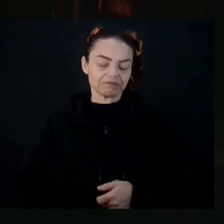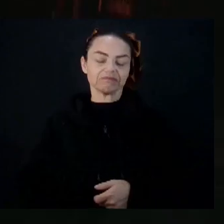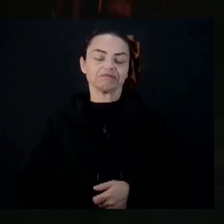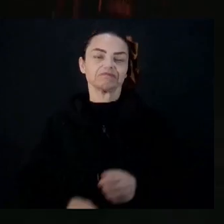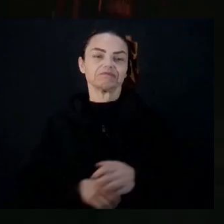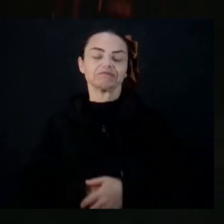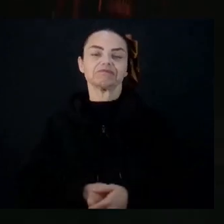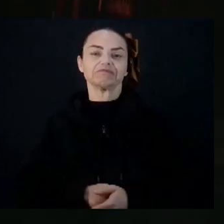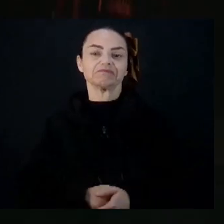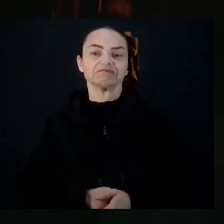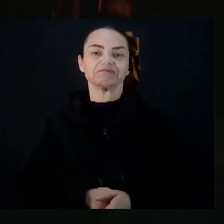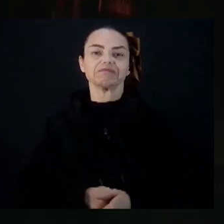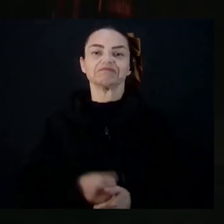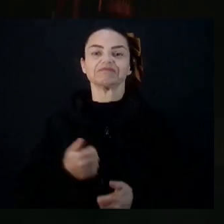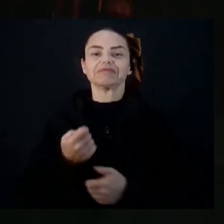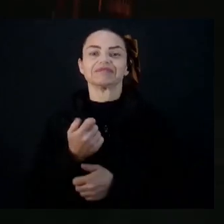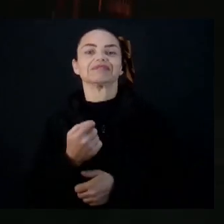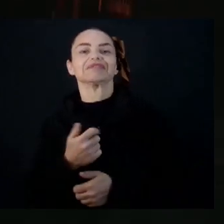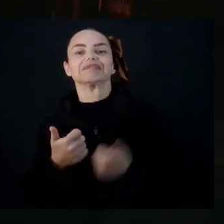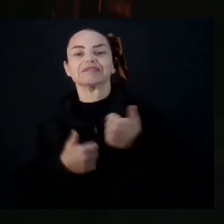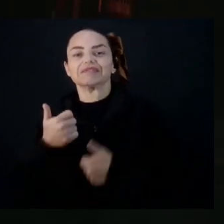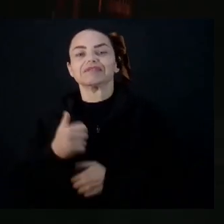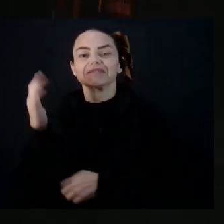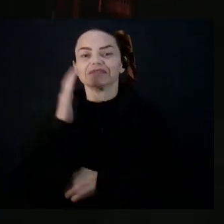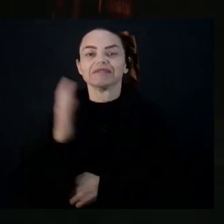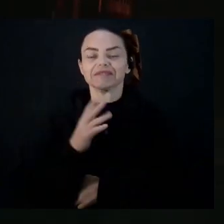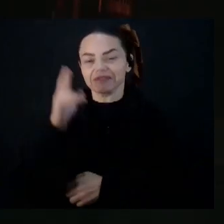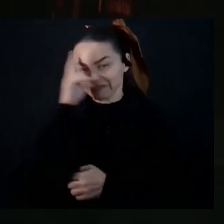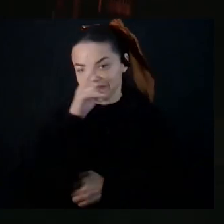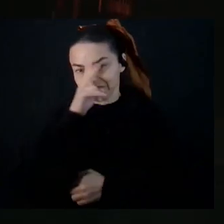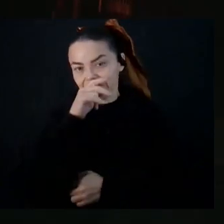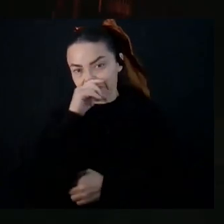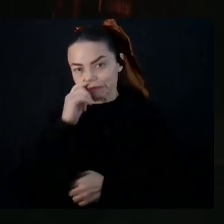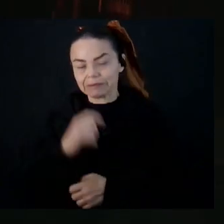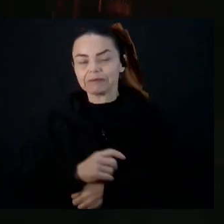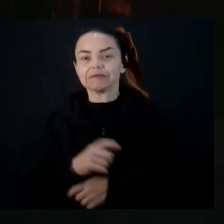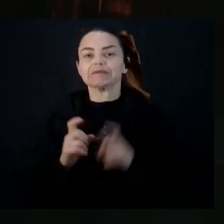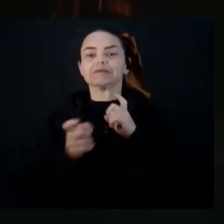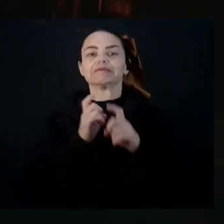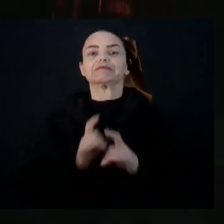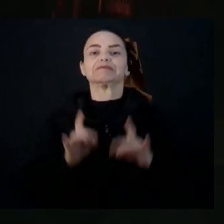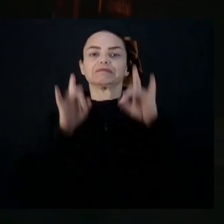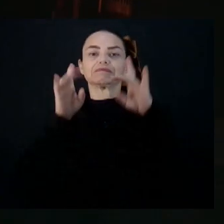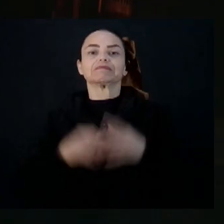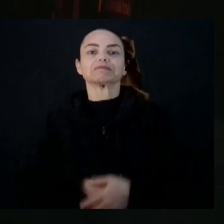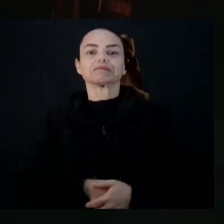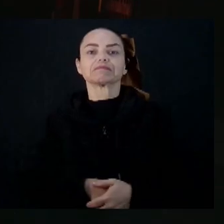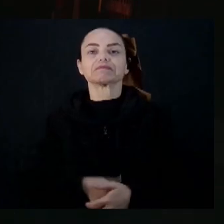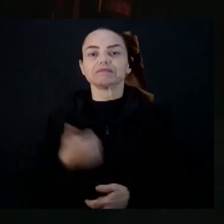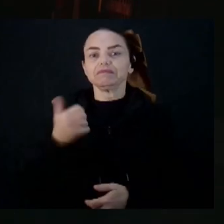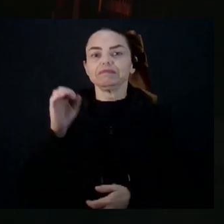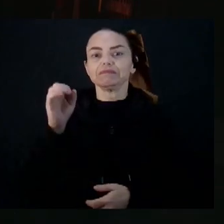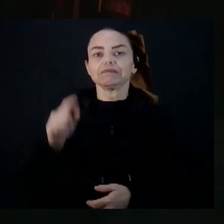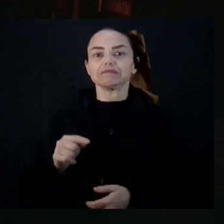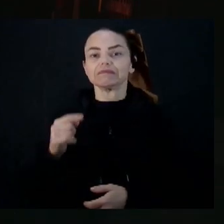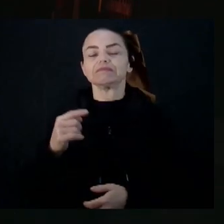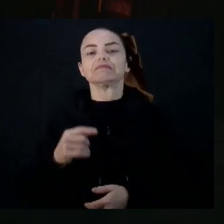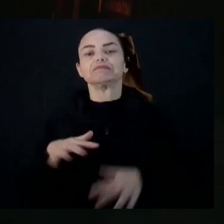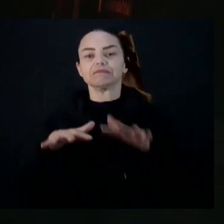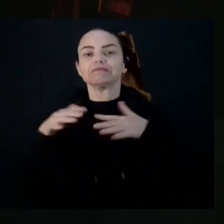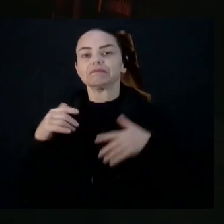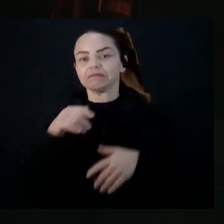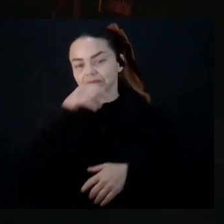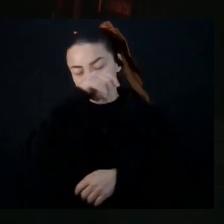do Brasil, hein, que beleza. Ó, lembrando que tem reunião extraordinária a partir das 10 da manhã no plenário da Câmara hoje,